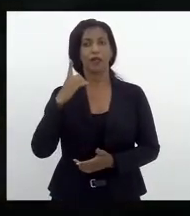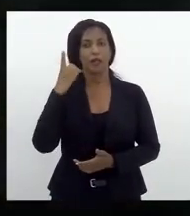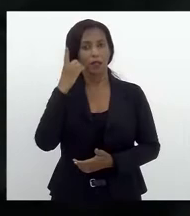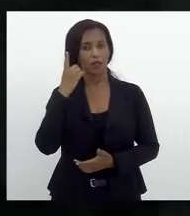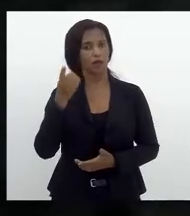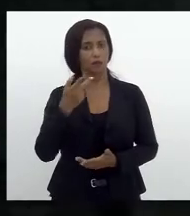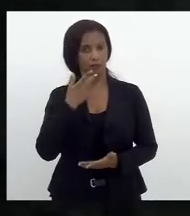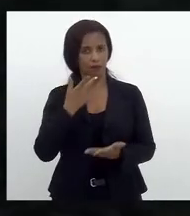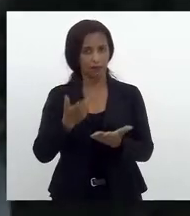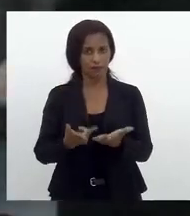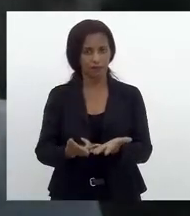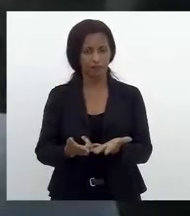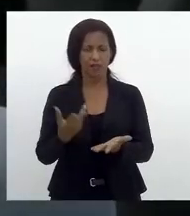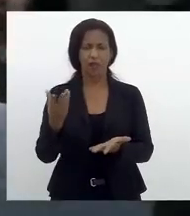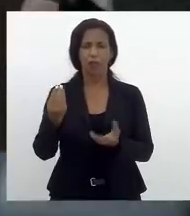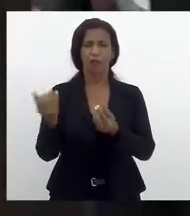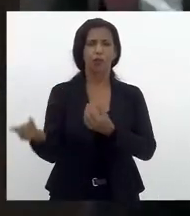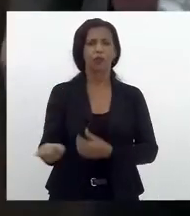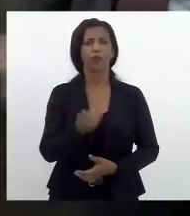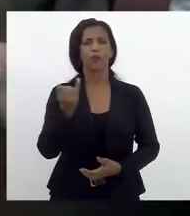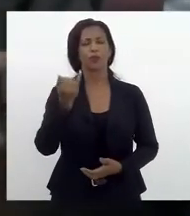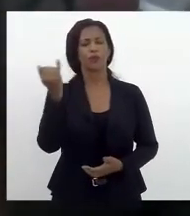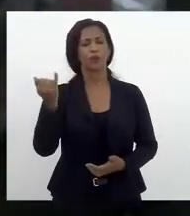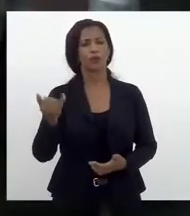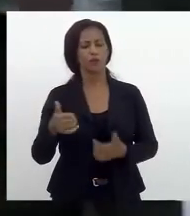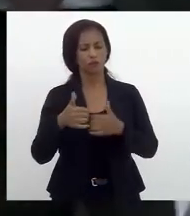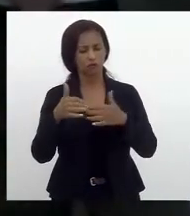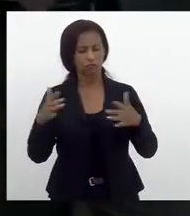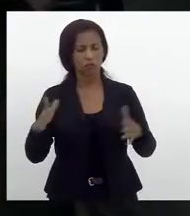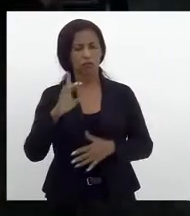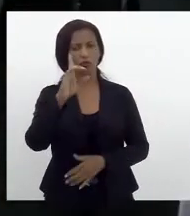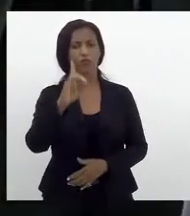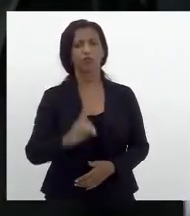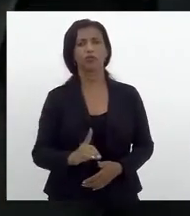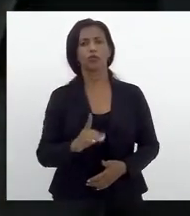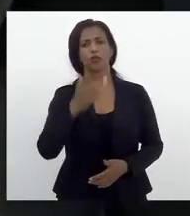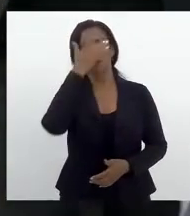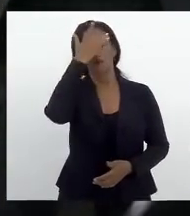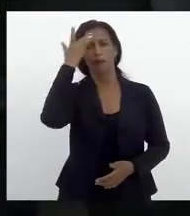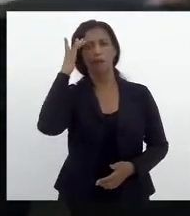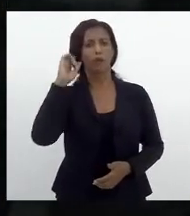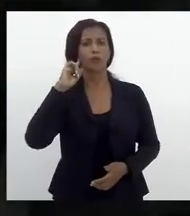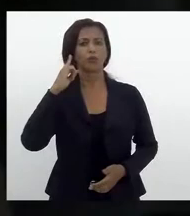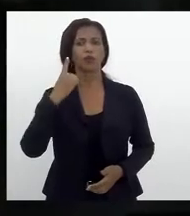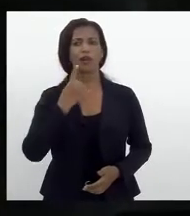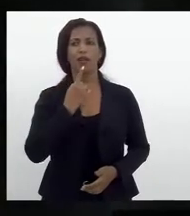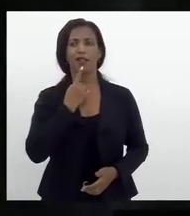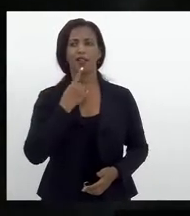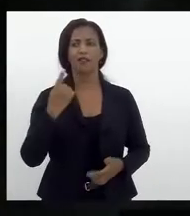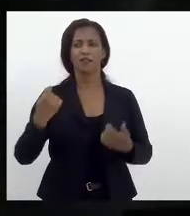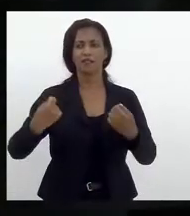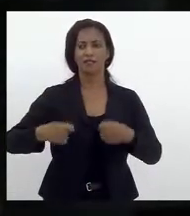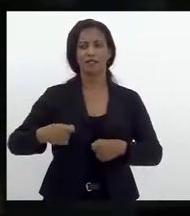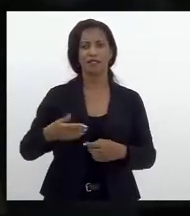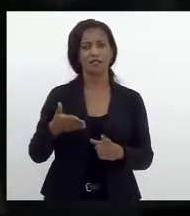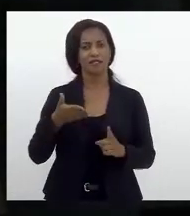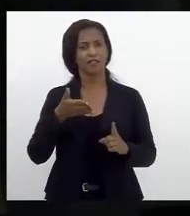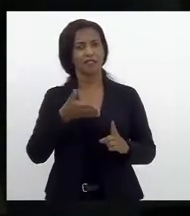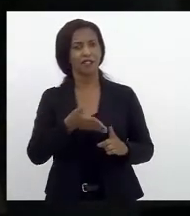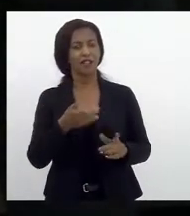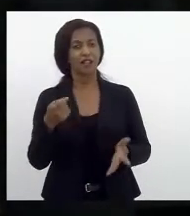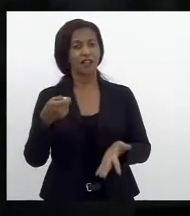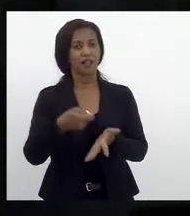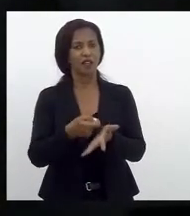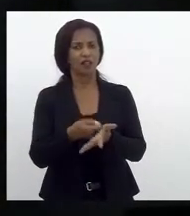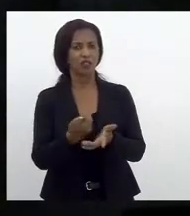Rejane mencionou. É muito importante alargar o direito das pessoas surdas e, nesse sentido,